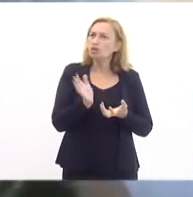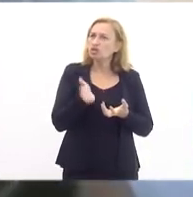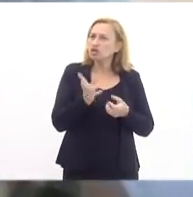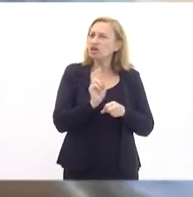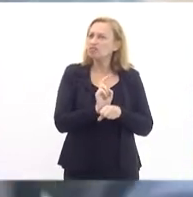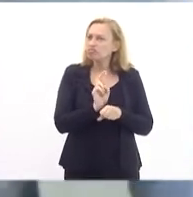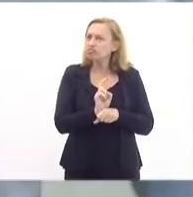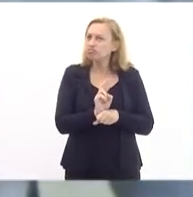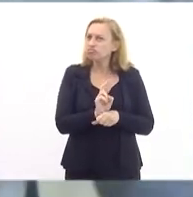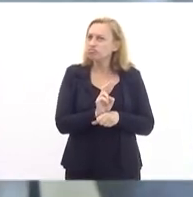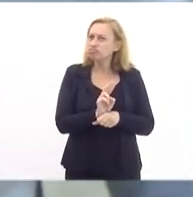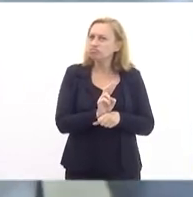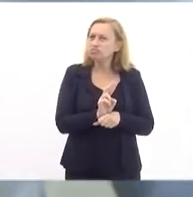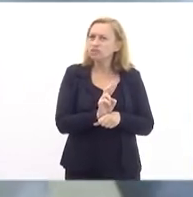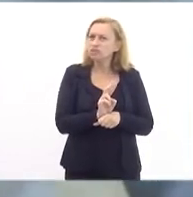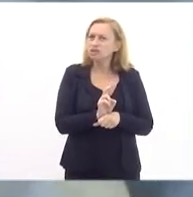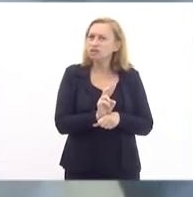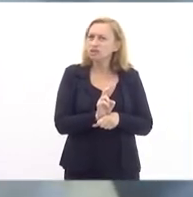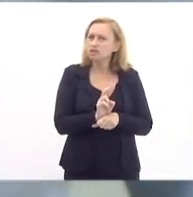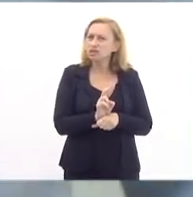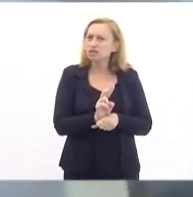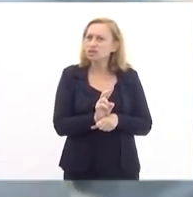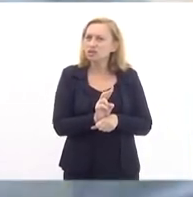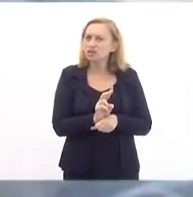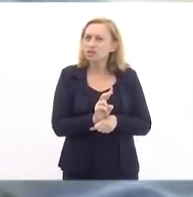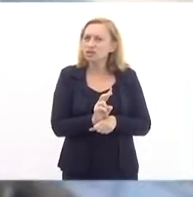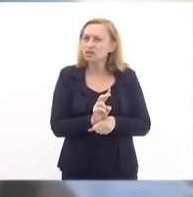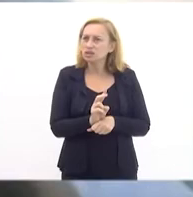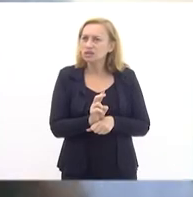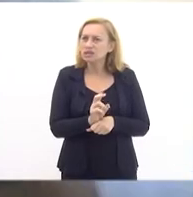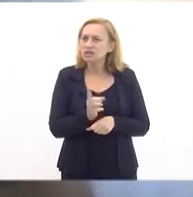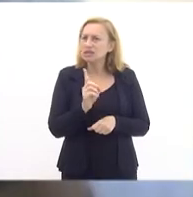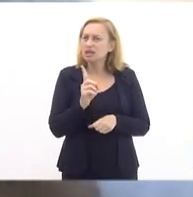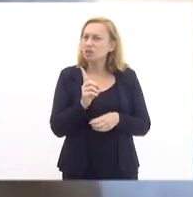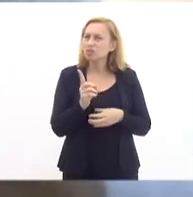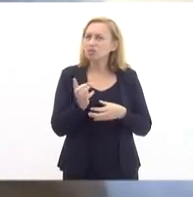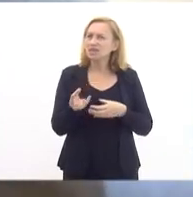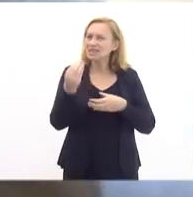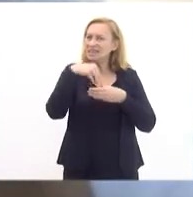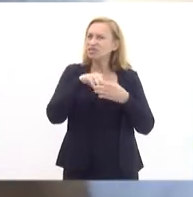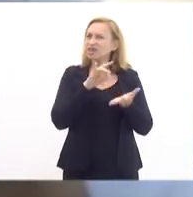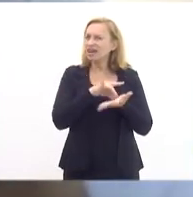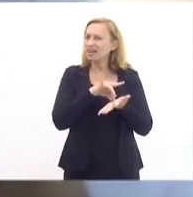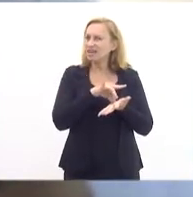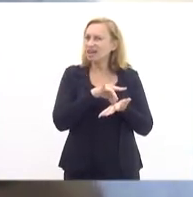geralmente verifica que ela não está dentro de uma real.